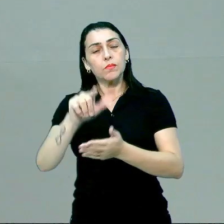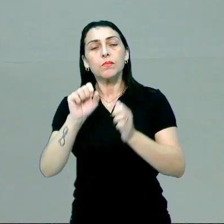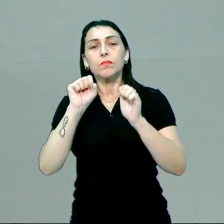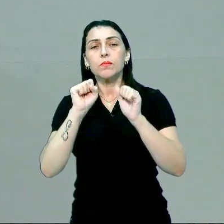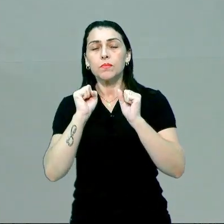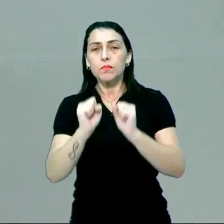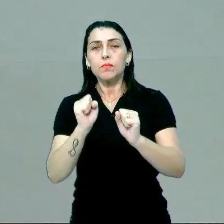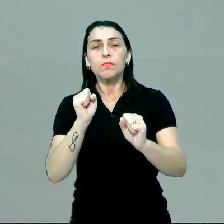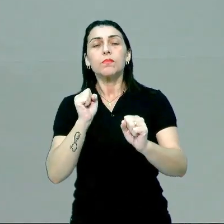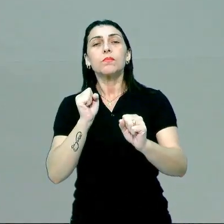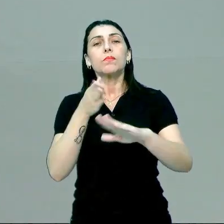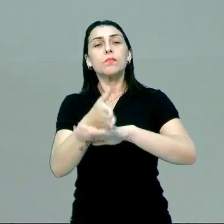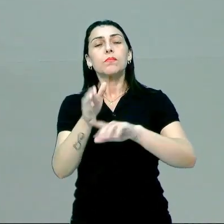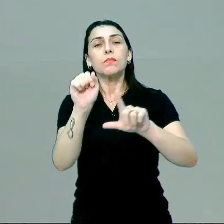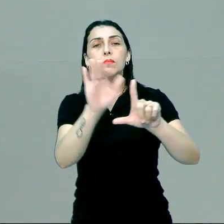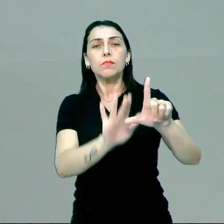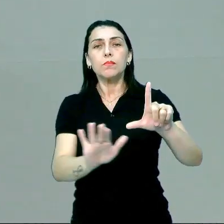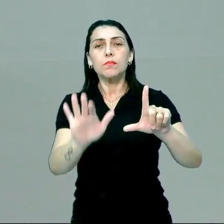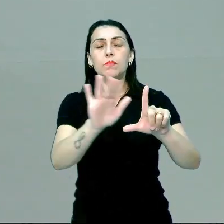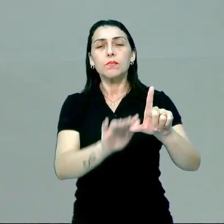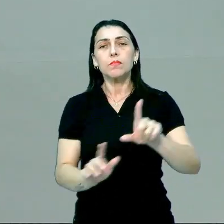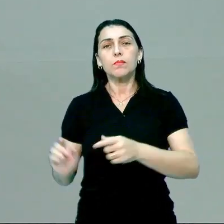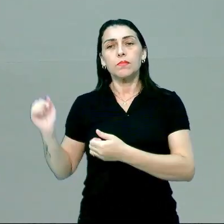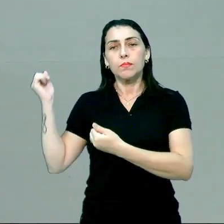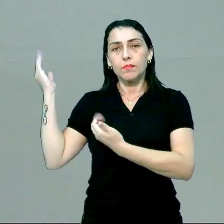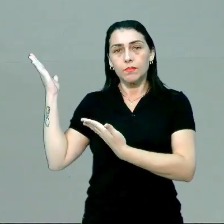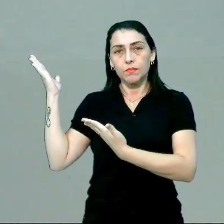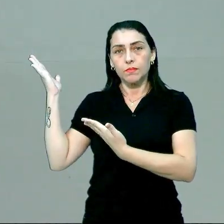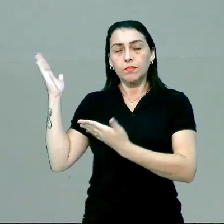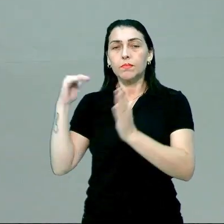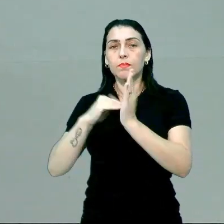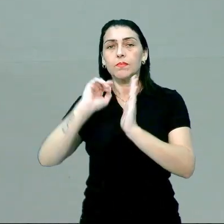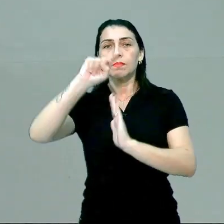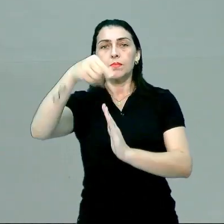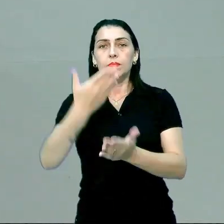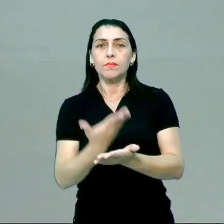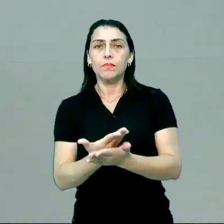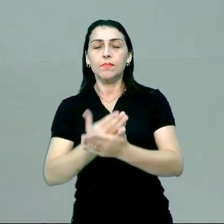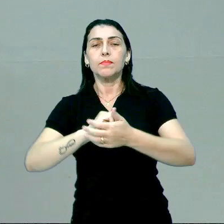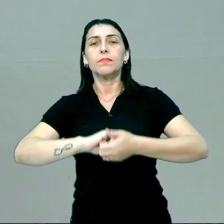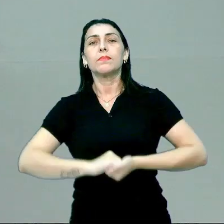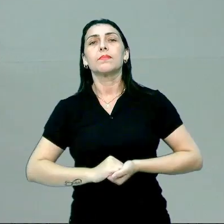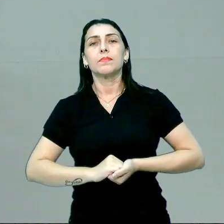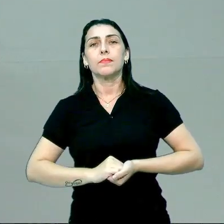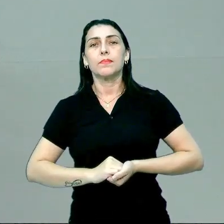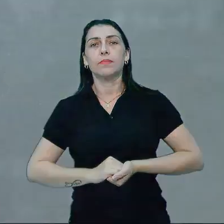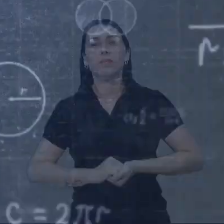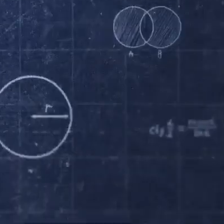podem estar acessando as nossas plataformas e até a próxima aula.